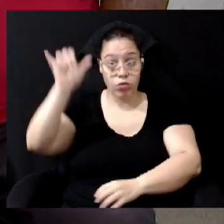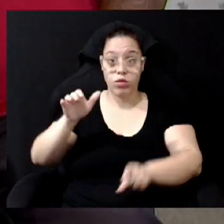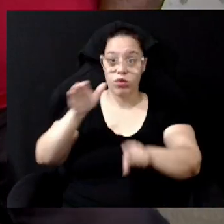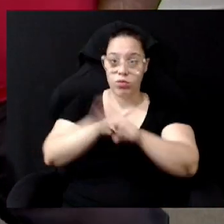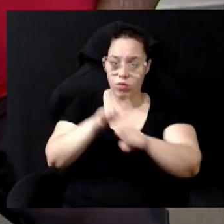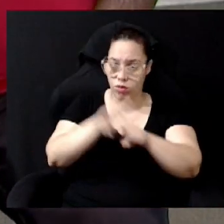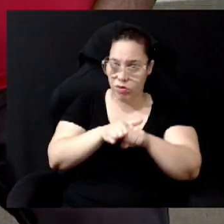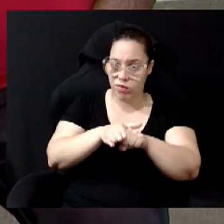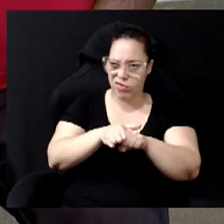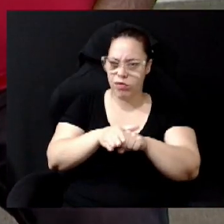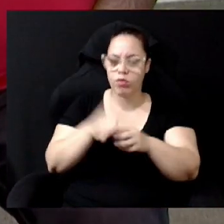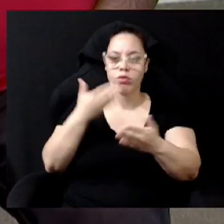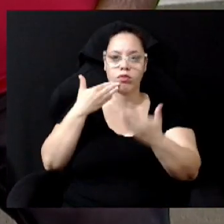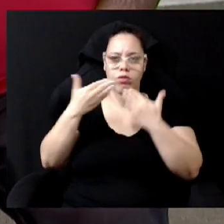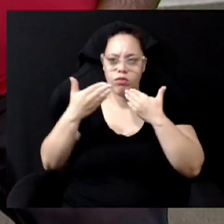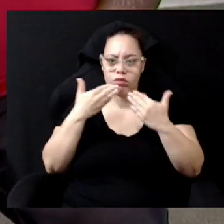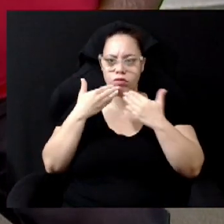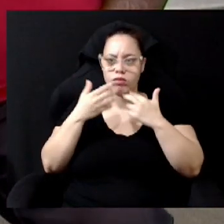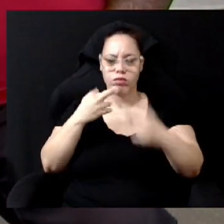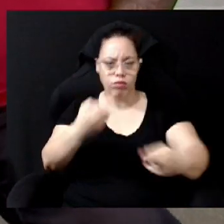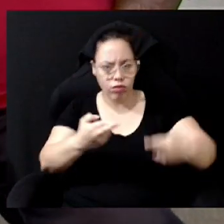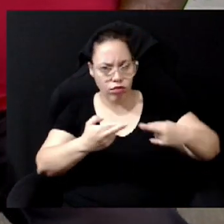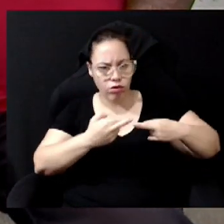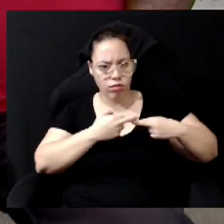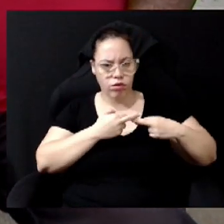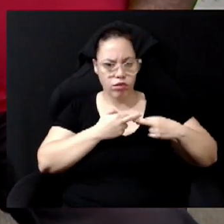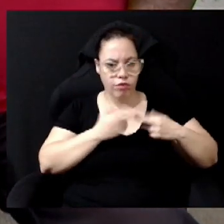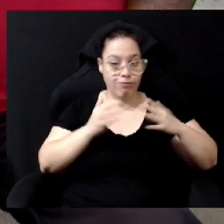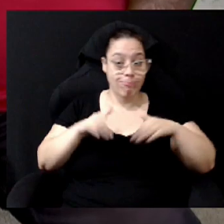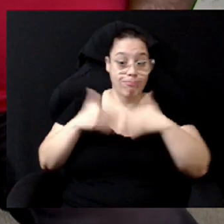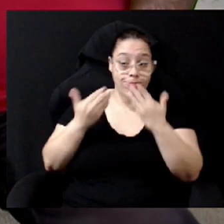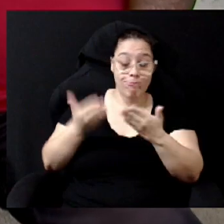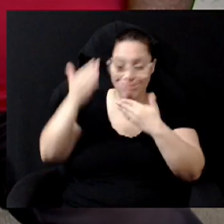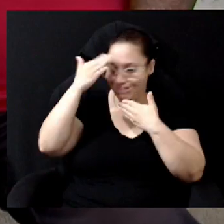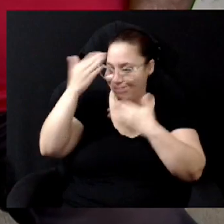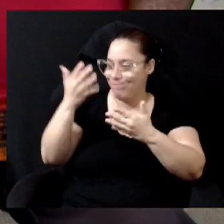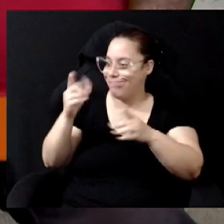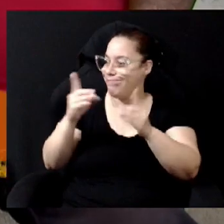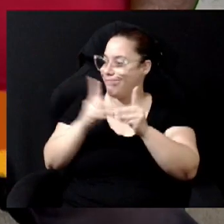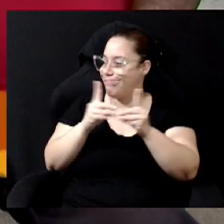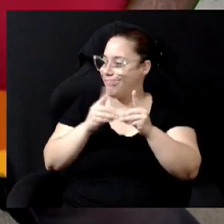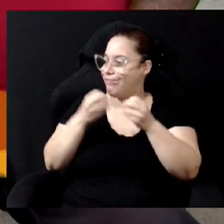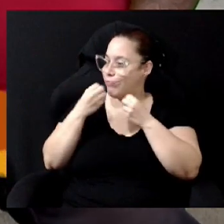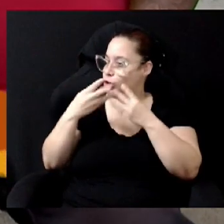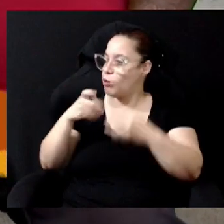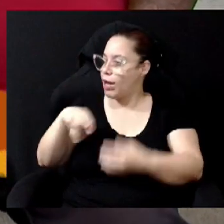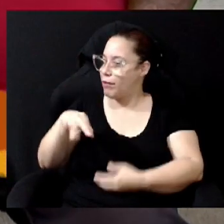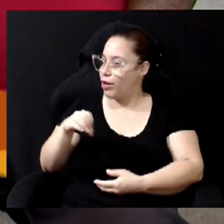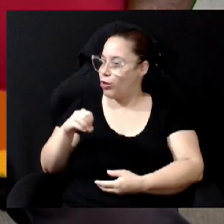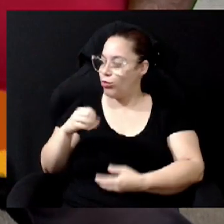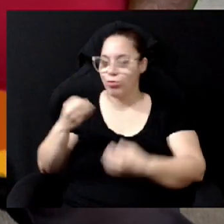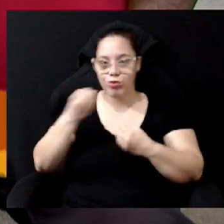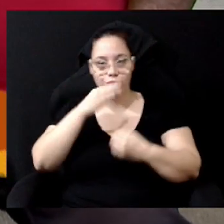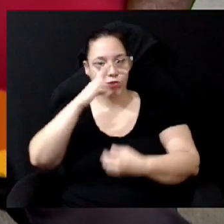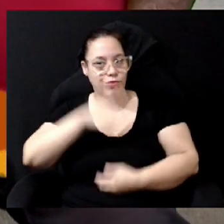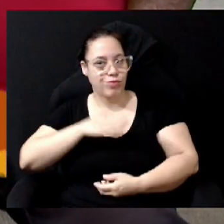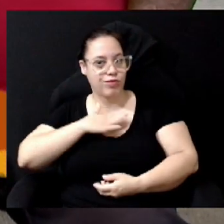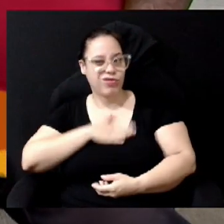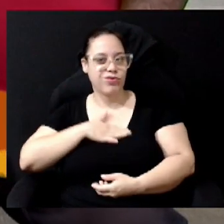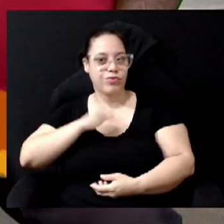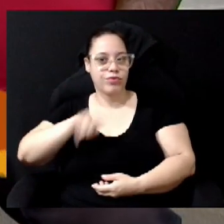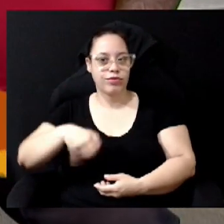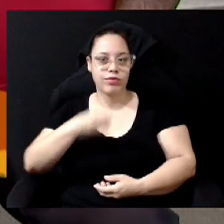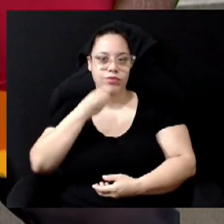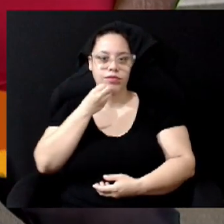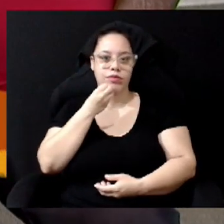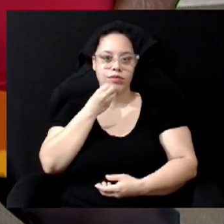falar conosco a respeito dessa situação. Antes de mais nada, muito obrigado por atender a gente. Tudo bem, Mário? Boa tarde, eu que agradeço a oportunidade, espero que a gente tenha um